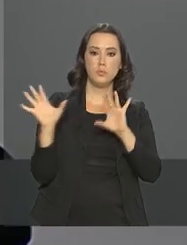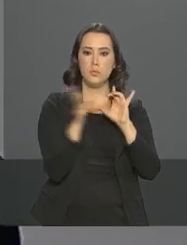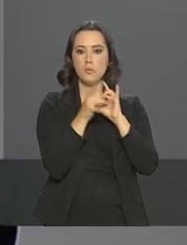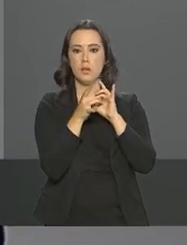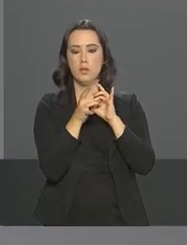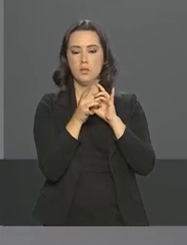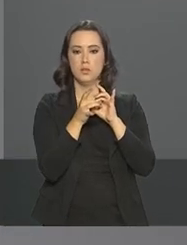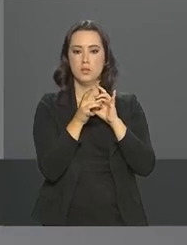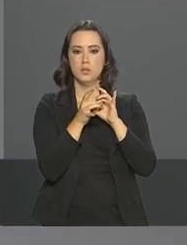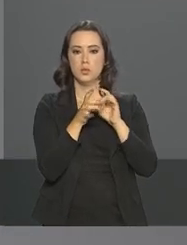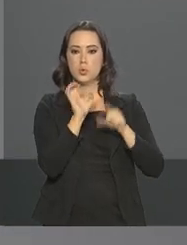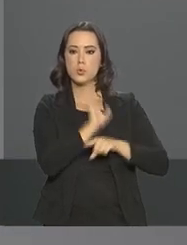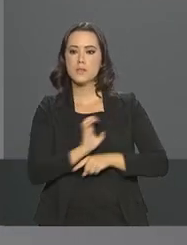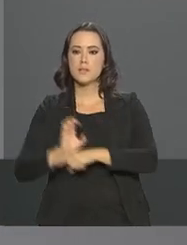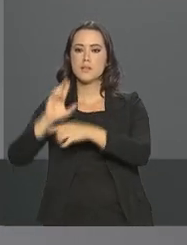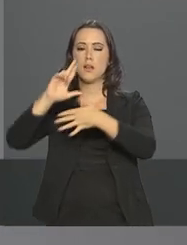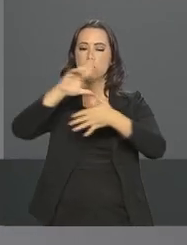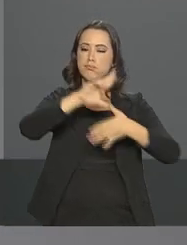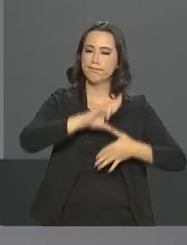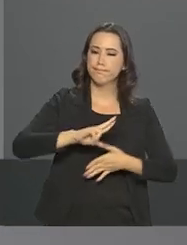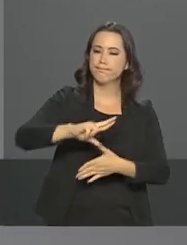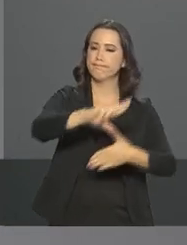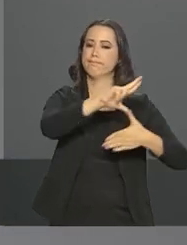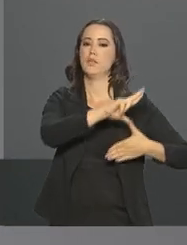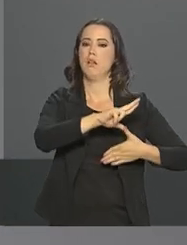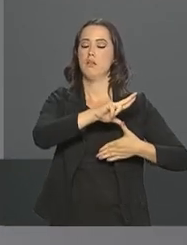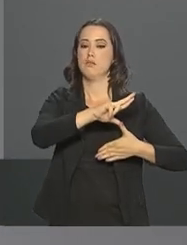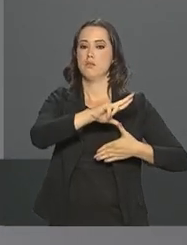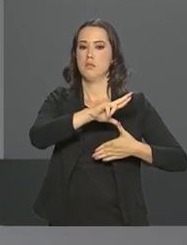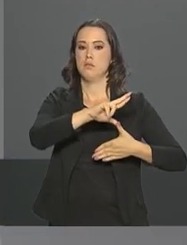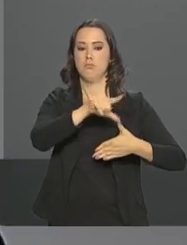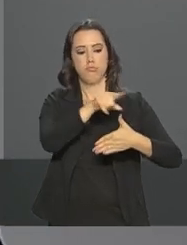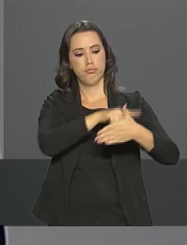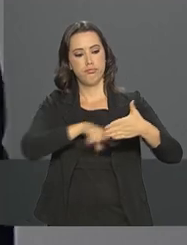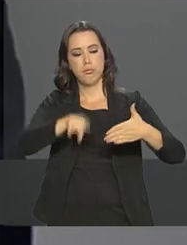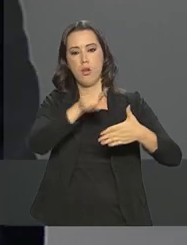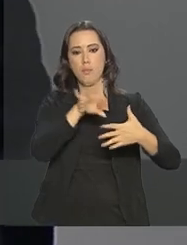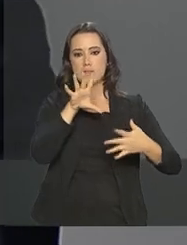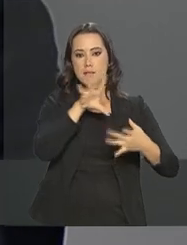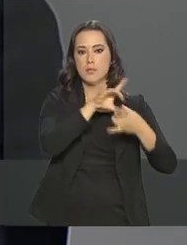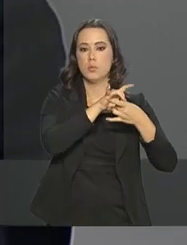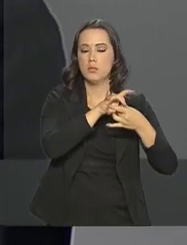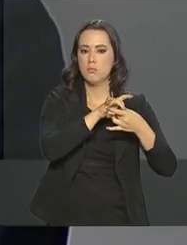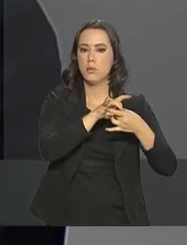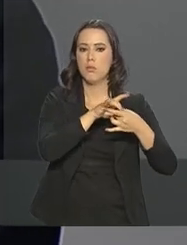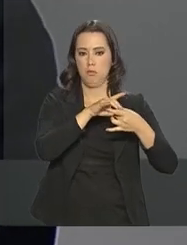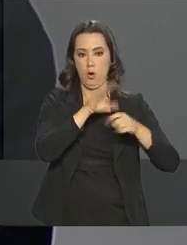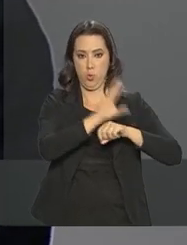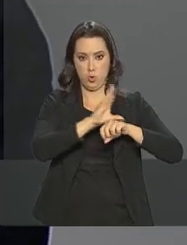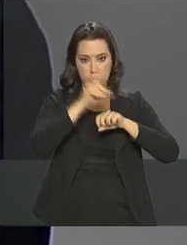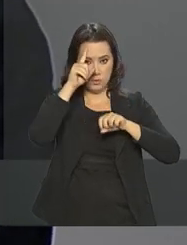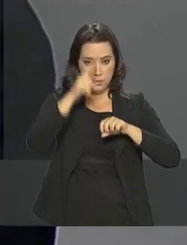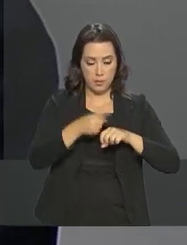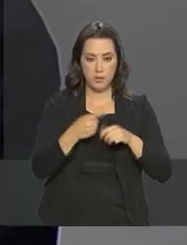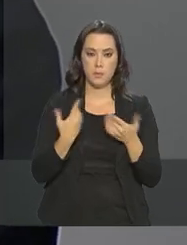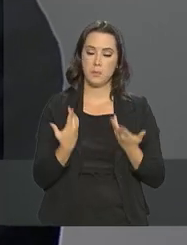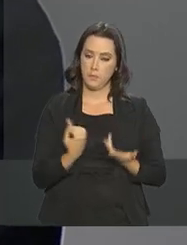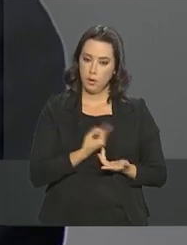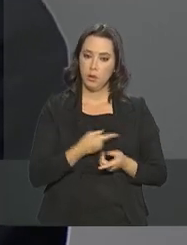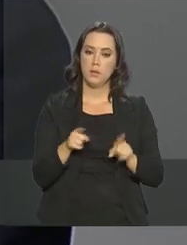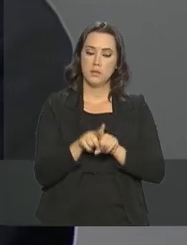e dos estados latino-americanos não é de fora parte o que nós estamos fazendo uma tentativa